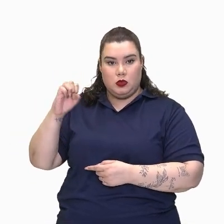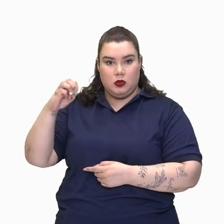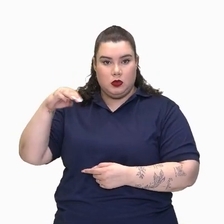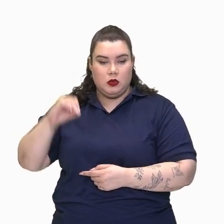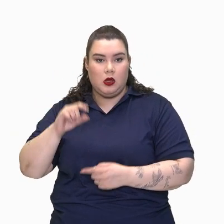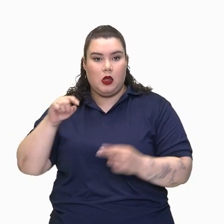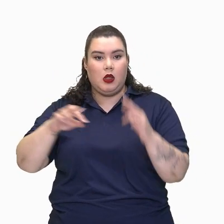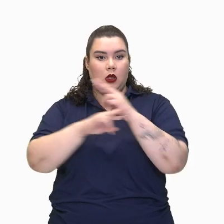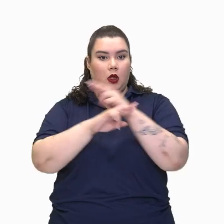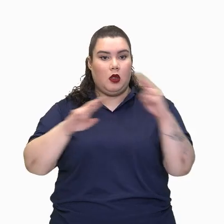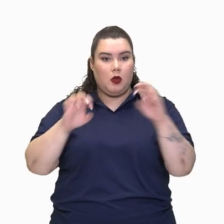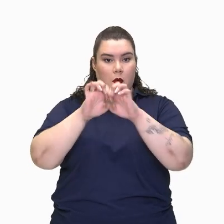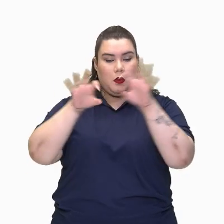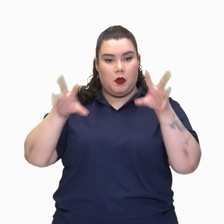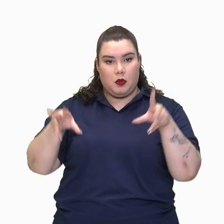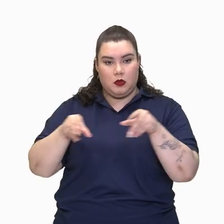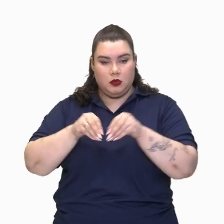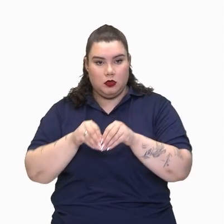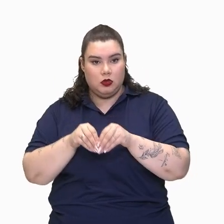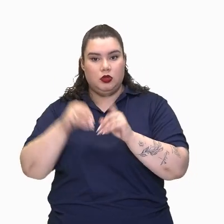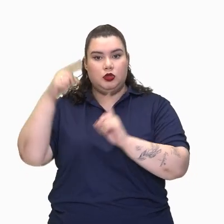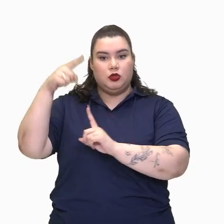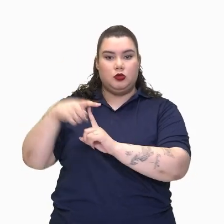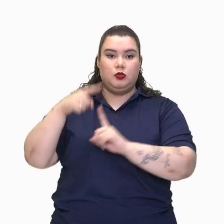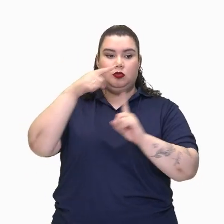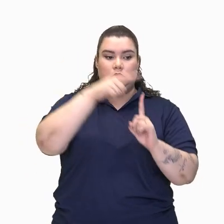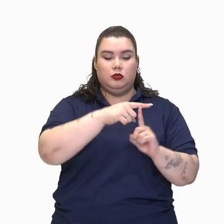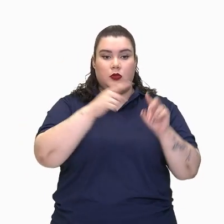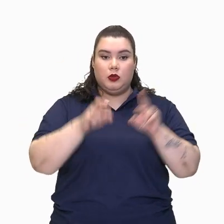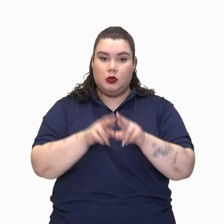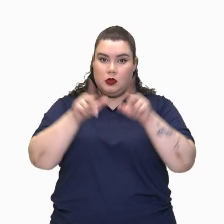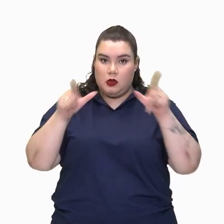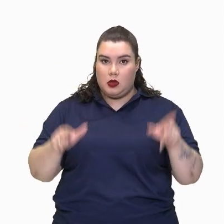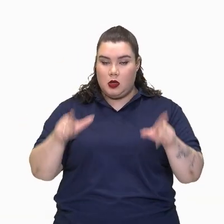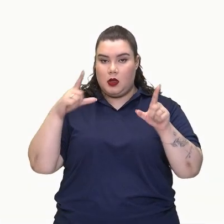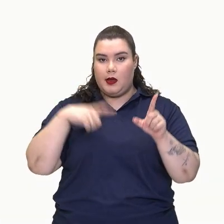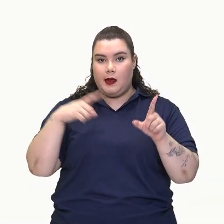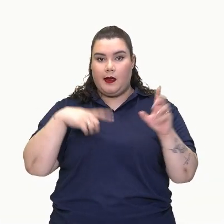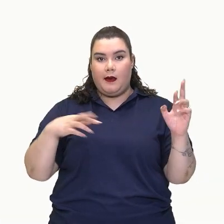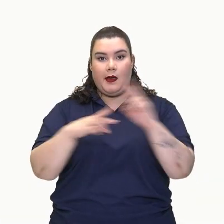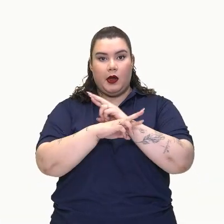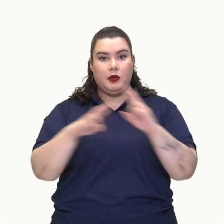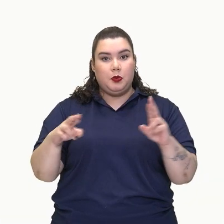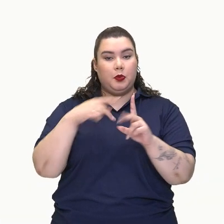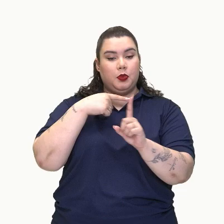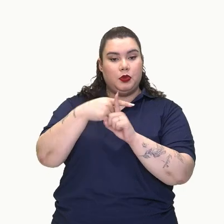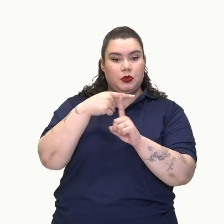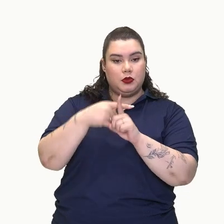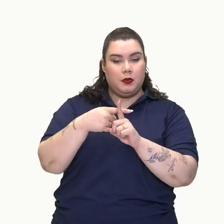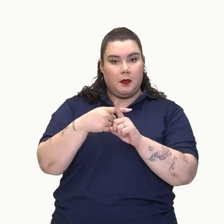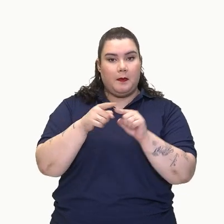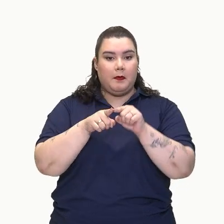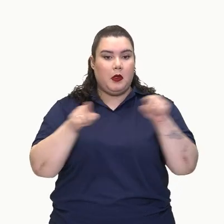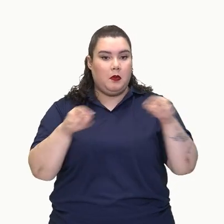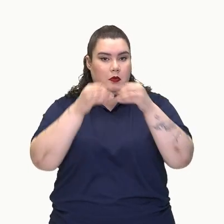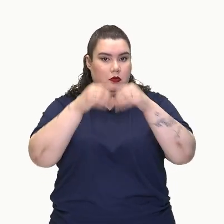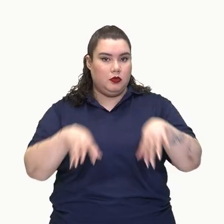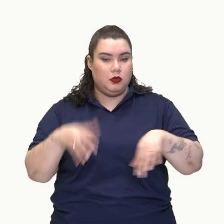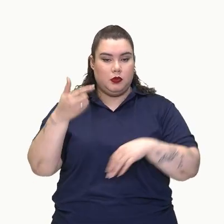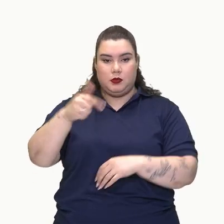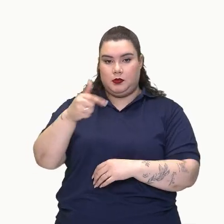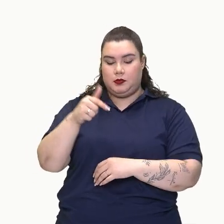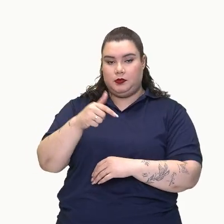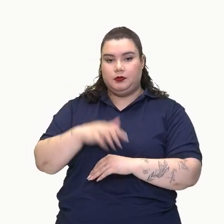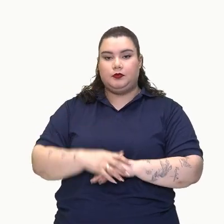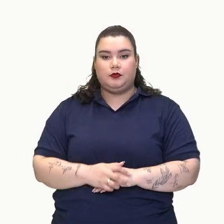ecológica interespecífica harmônica, a gente já sabe que são espécies diferentes que estão interagindo, mas que não vai causar dano para ninguém.